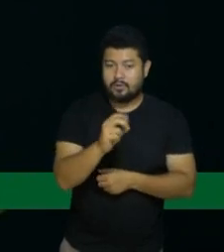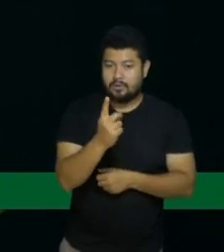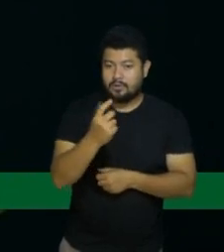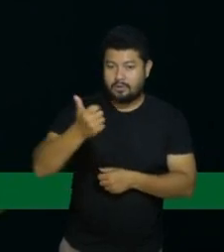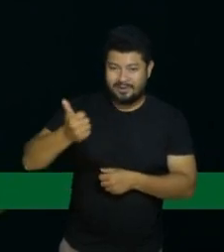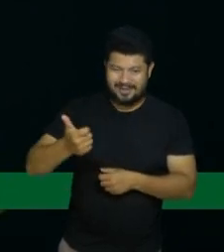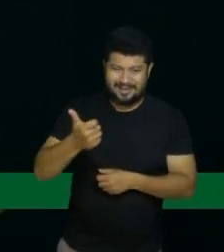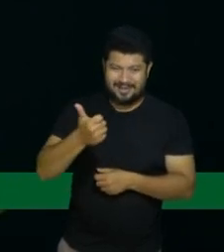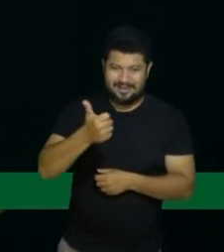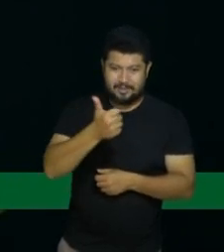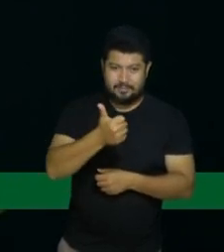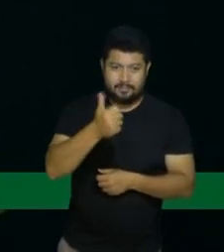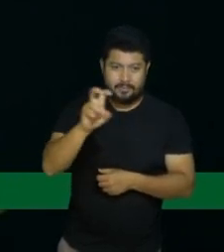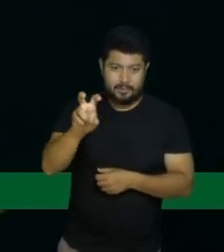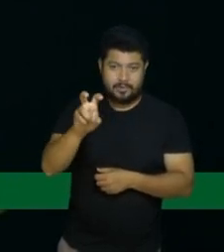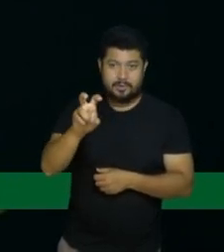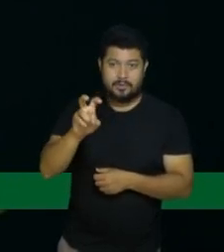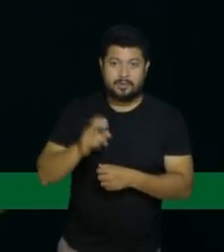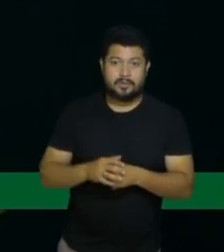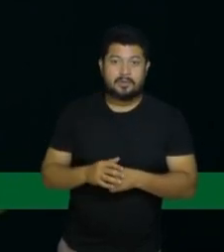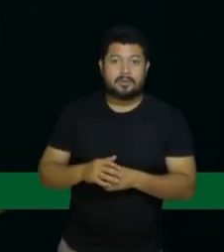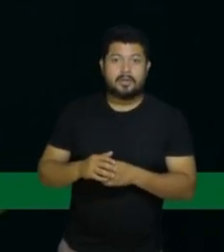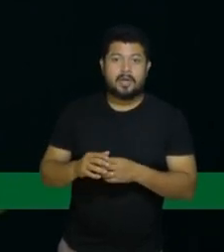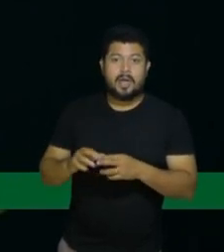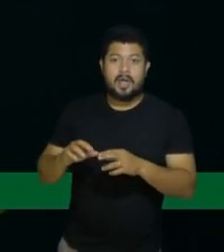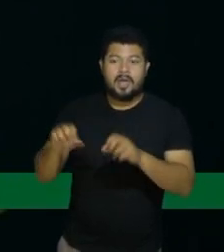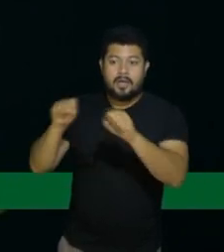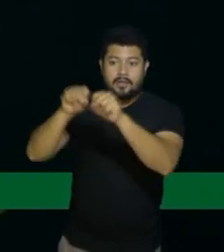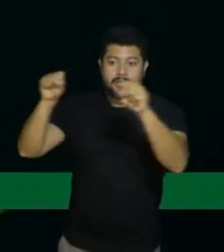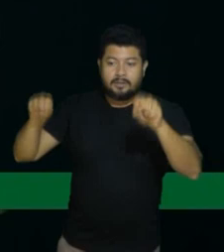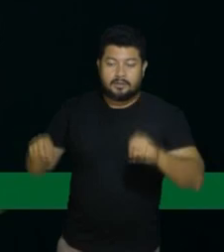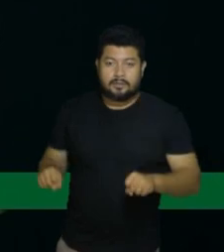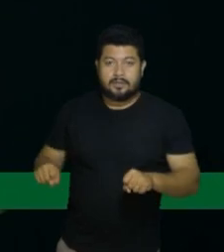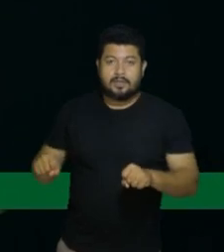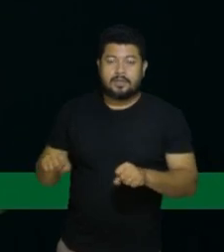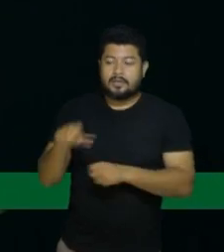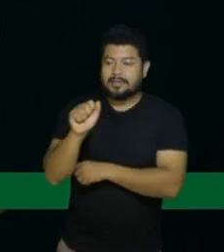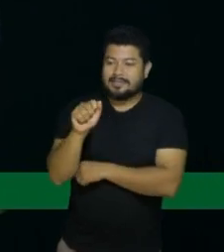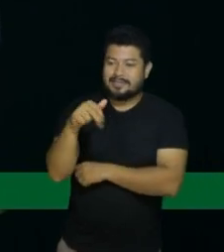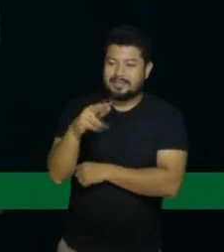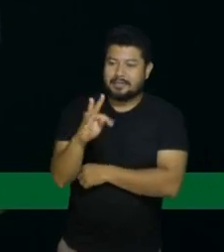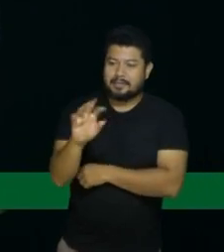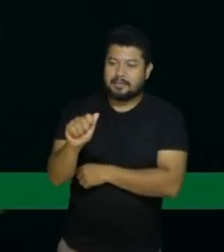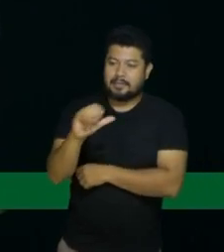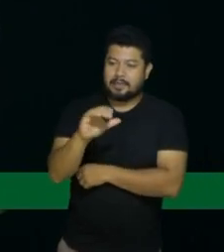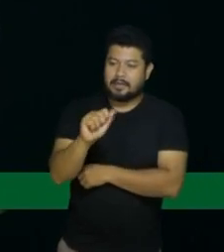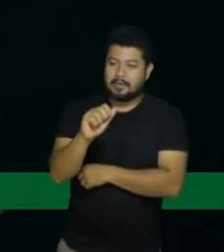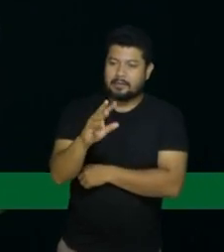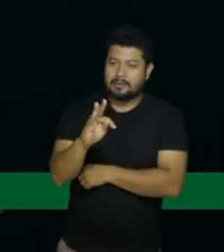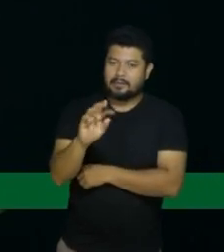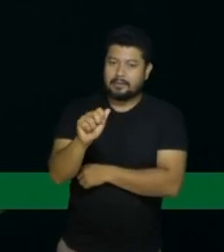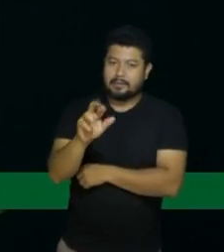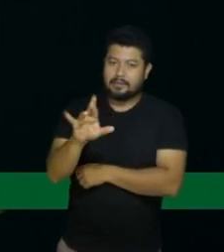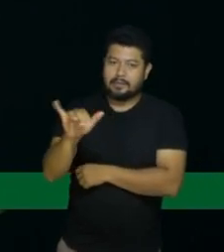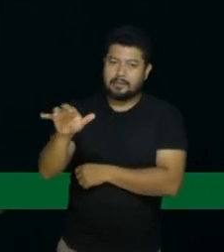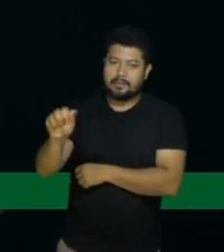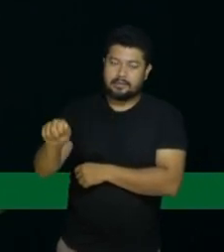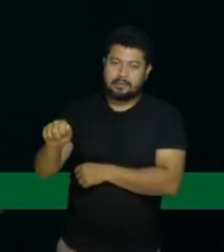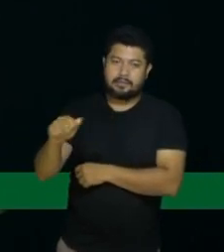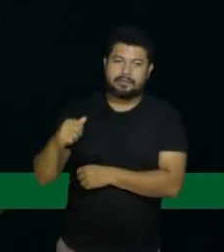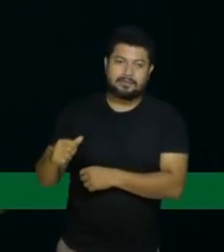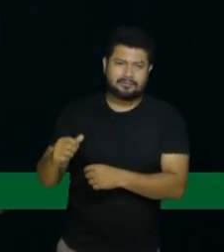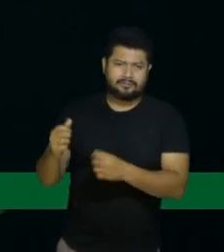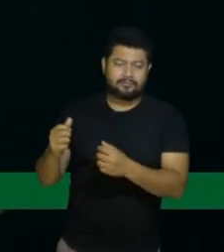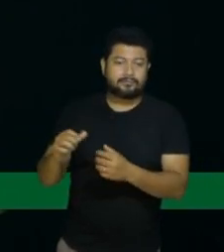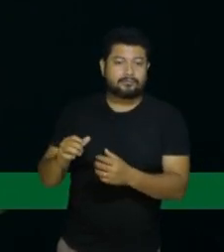Catarina que é uma instituição privada sem fins lucrativos e entidade beneficiente de assistência